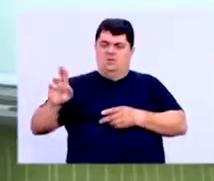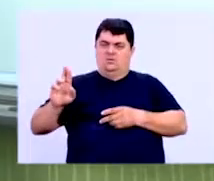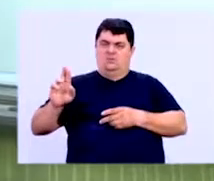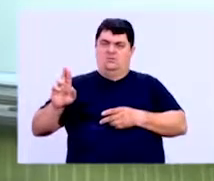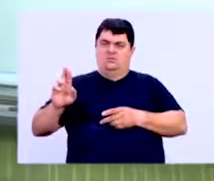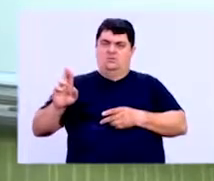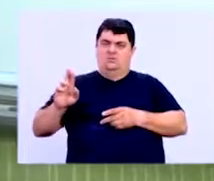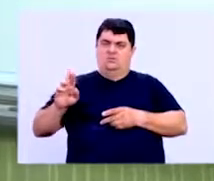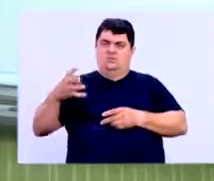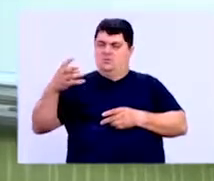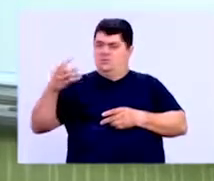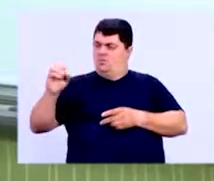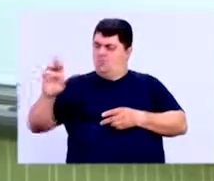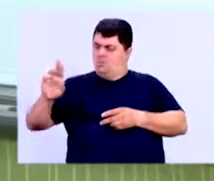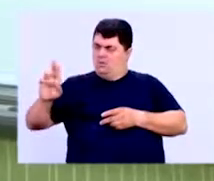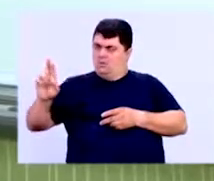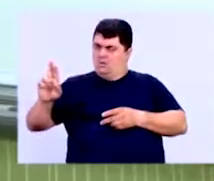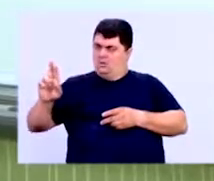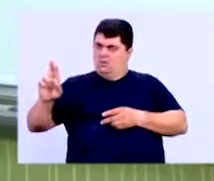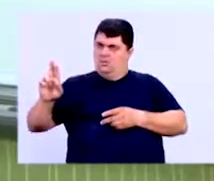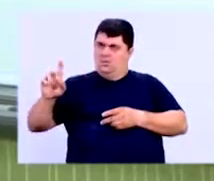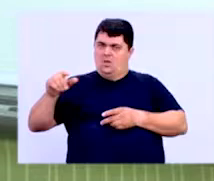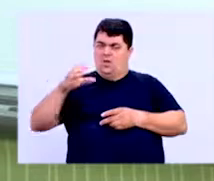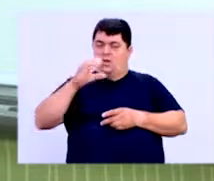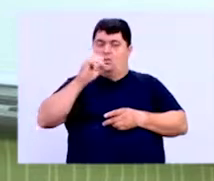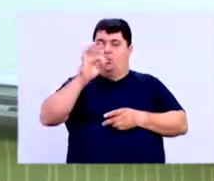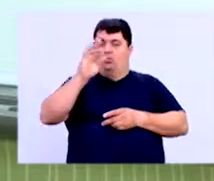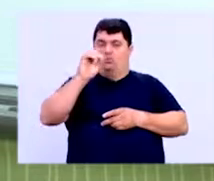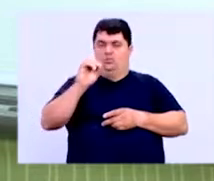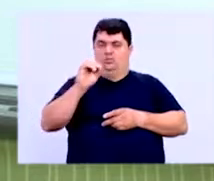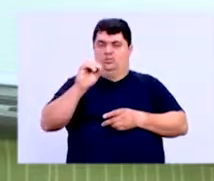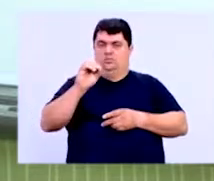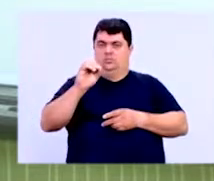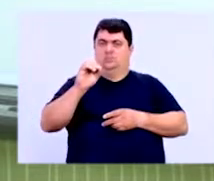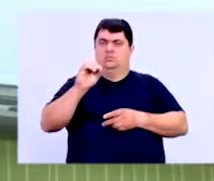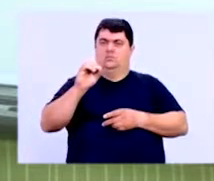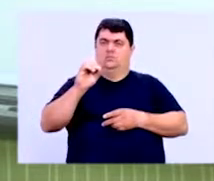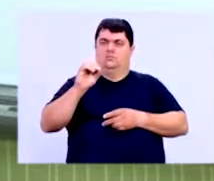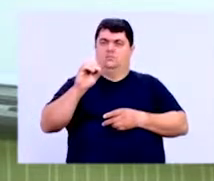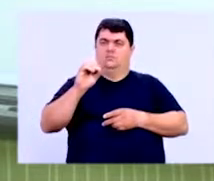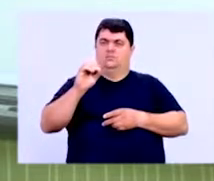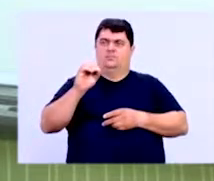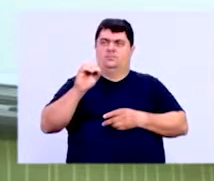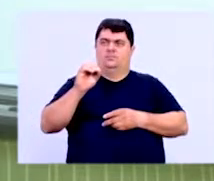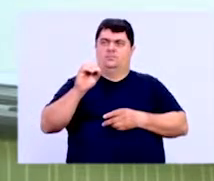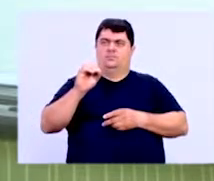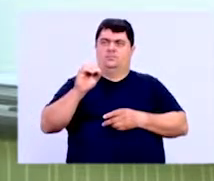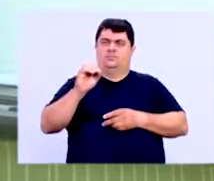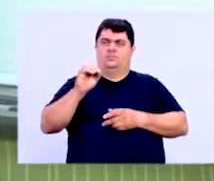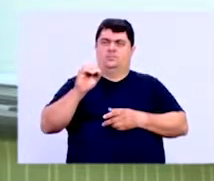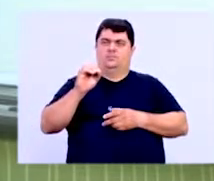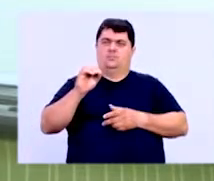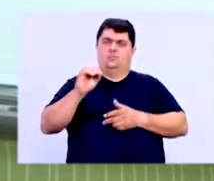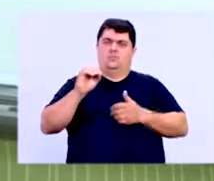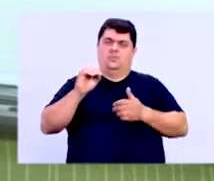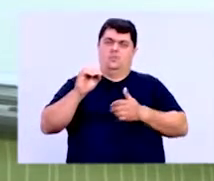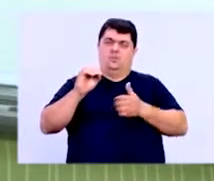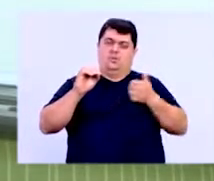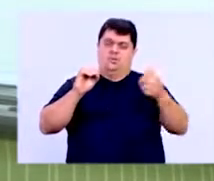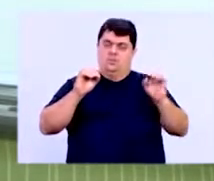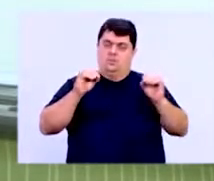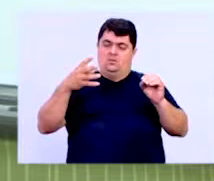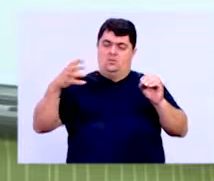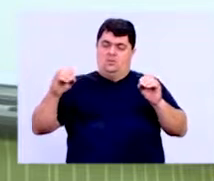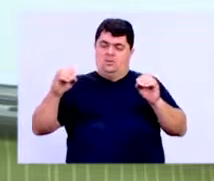R$100, R$40 eram custos, certo? R$40 eram custo. Então, 100 menos 40